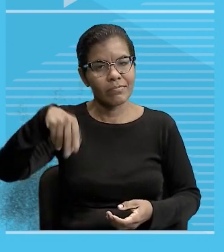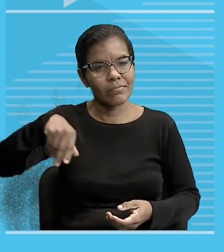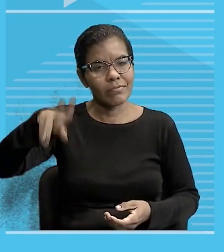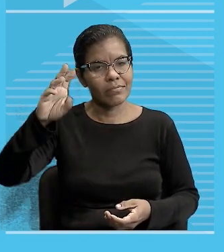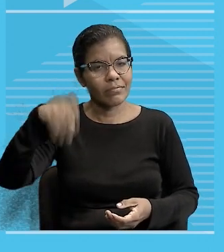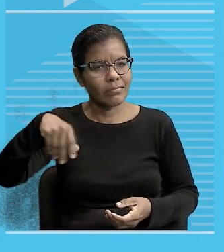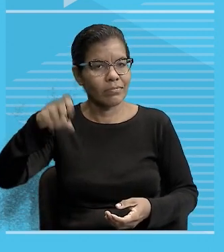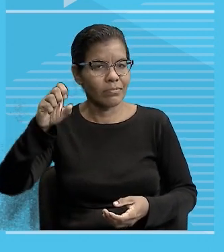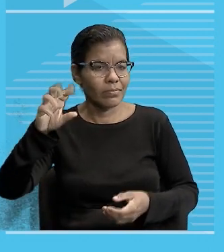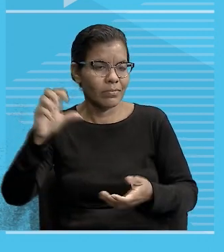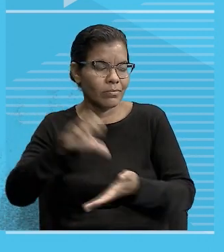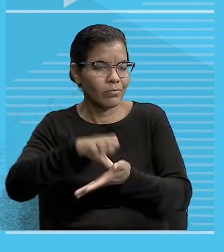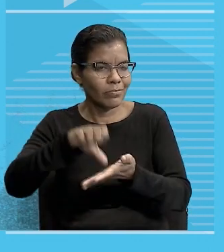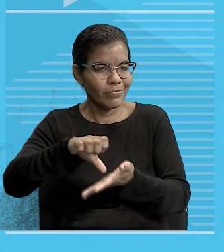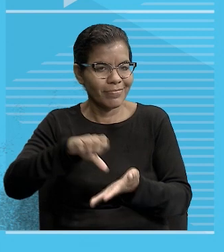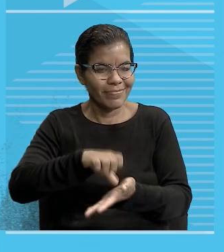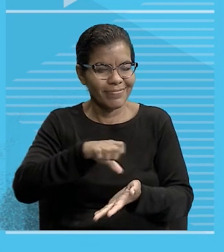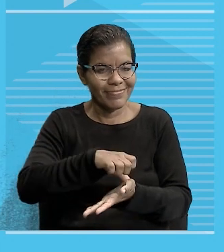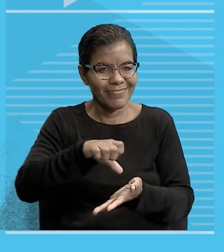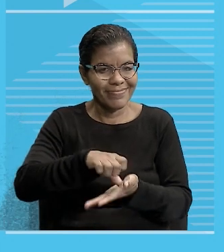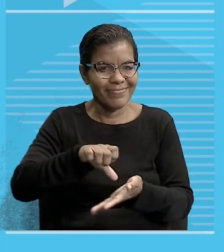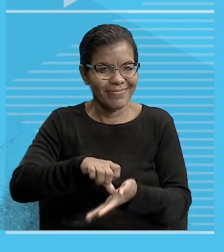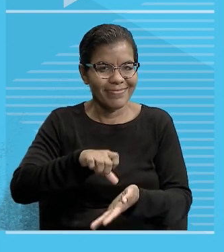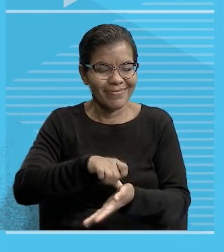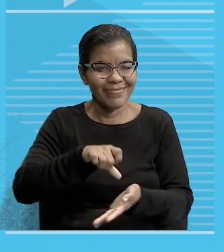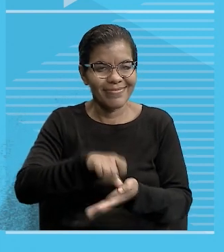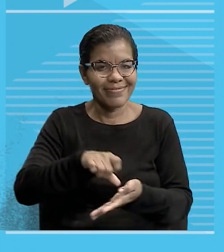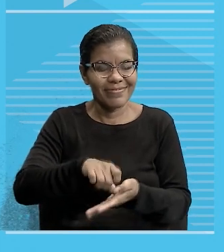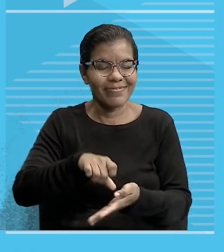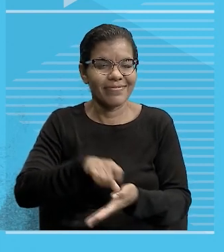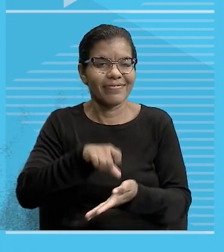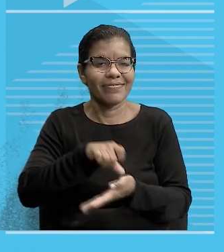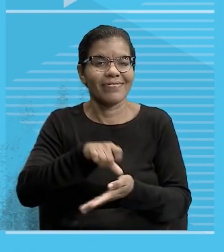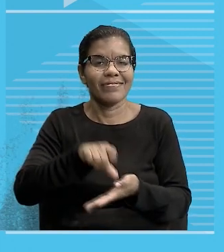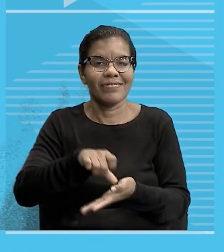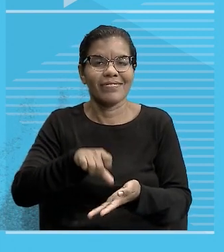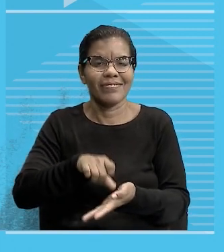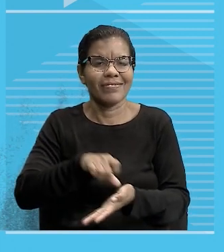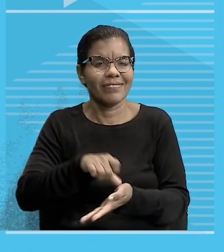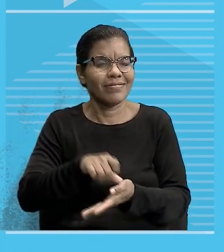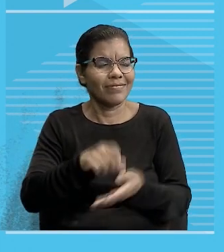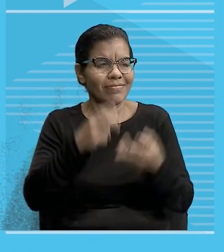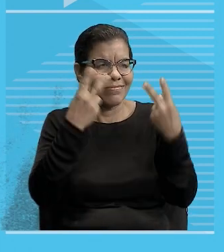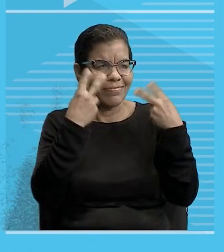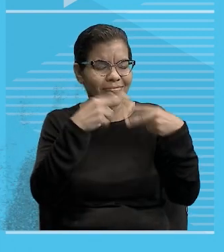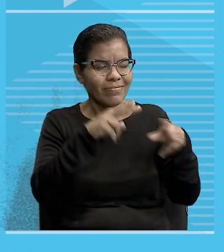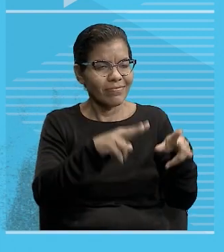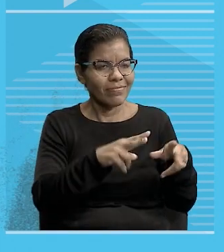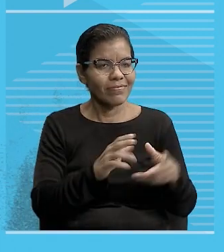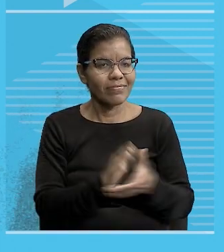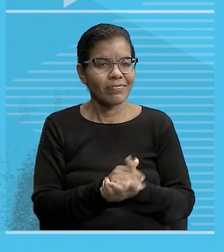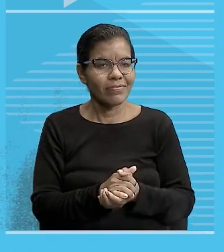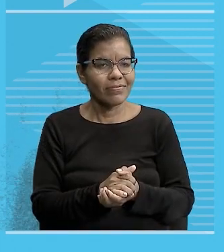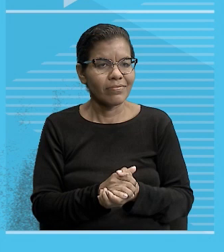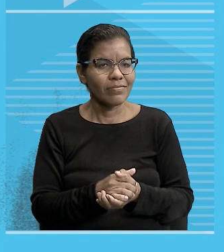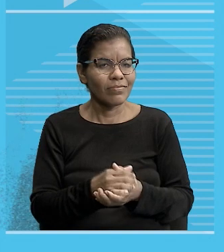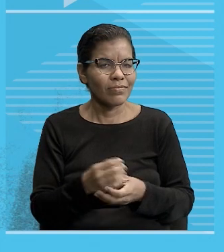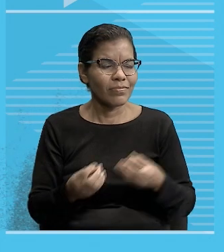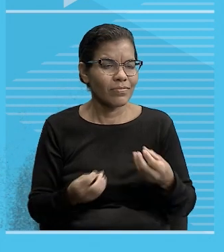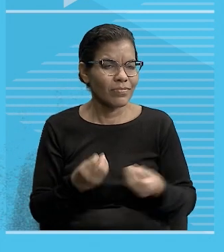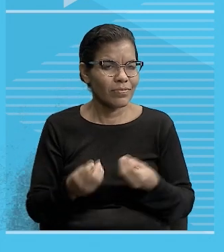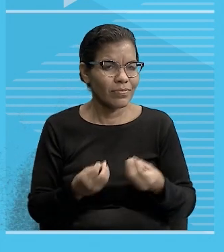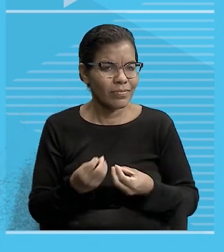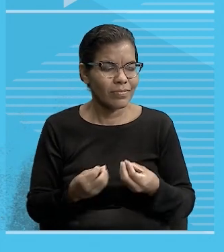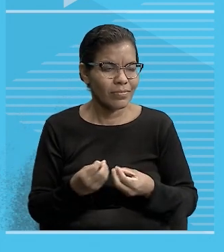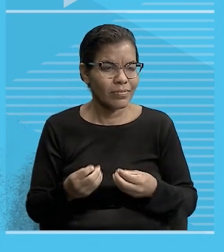de São Francisco do Piauí presta atenção Olha o que eu